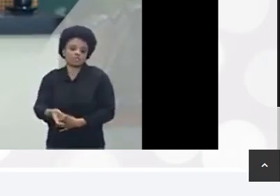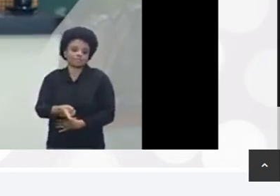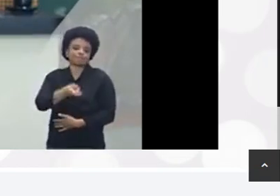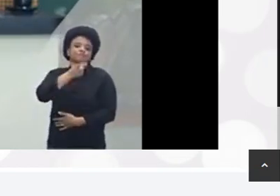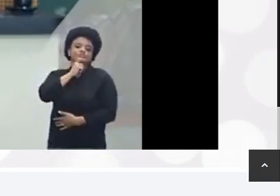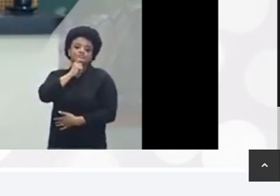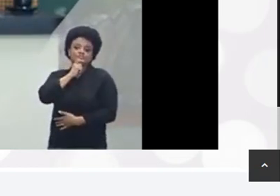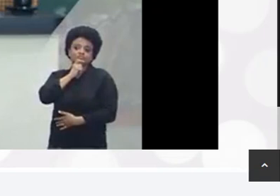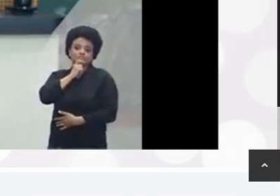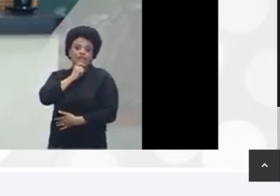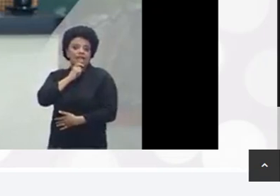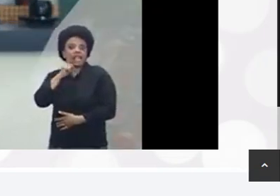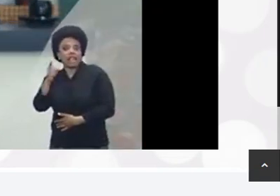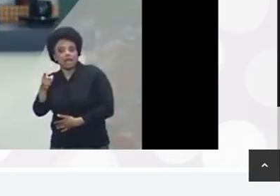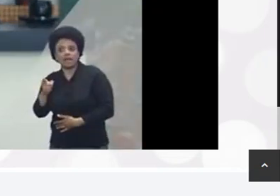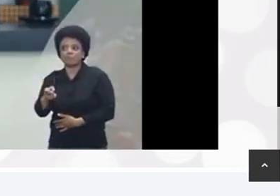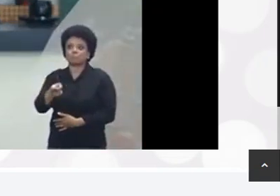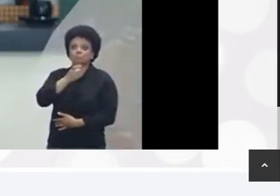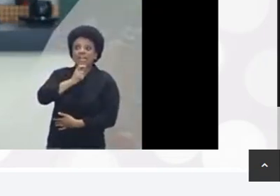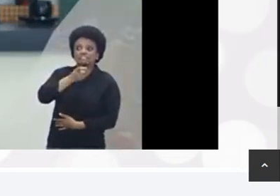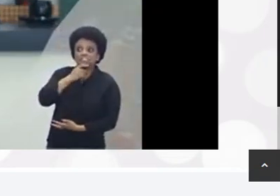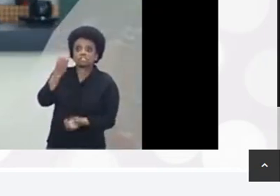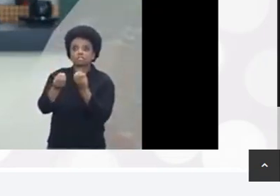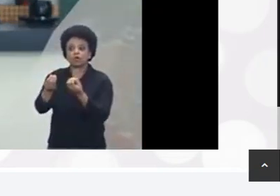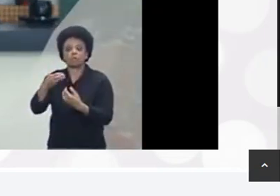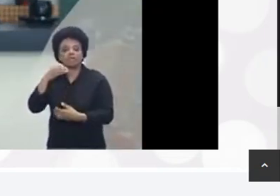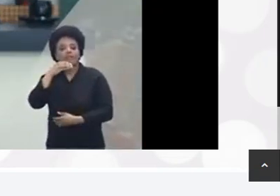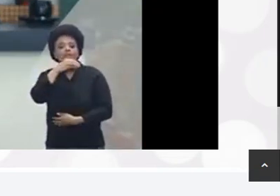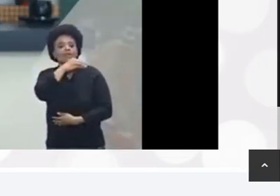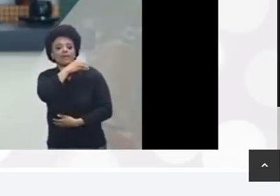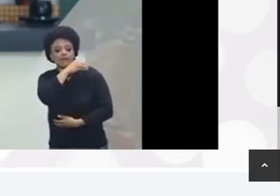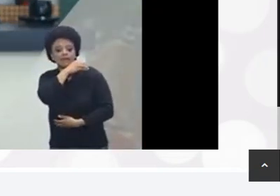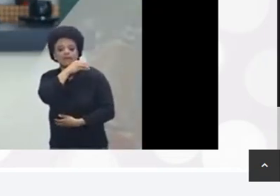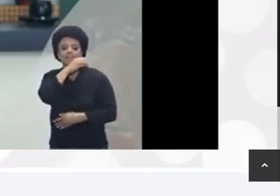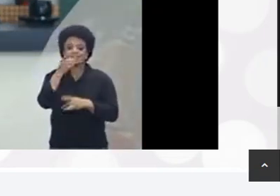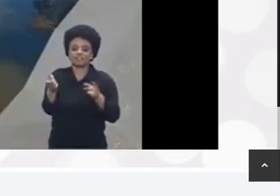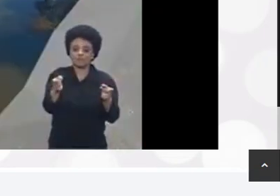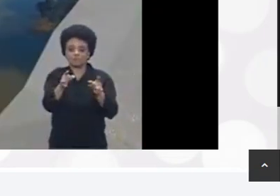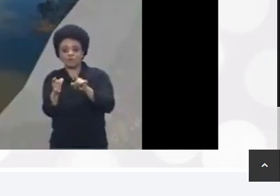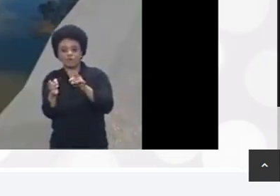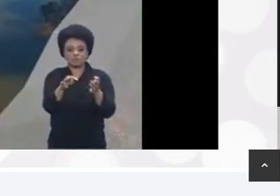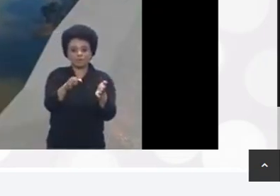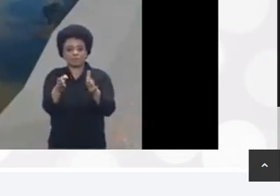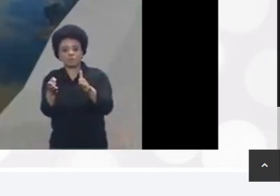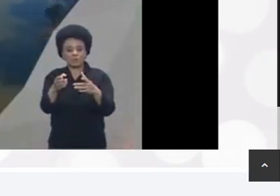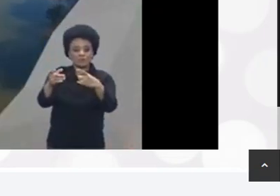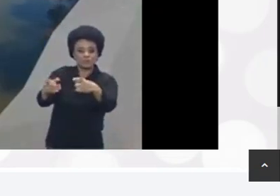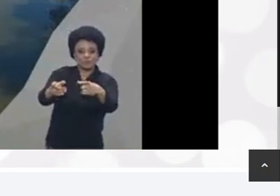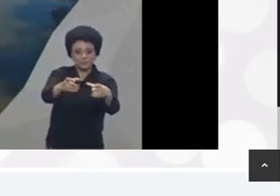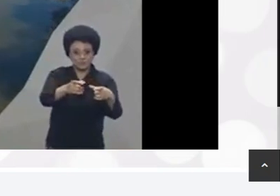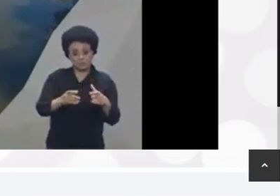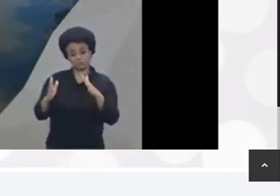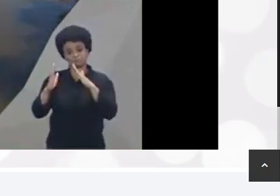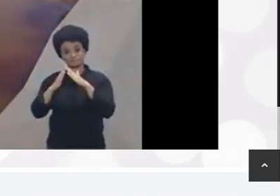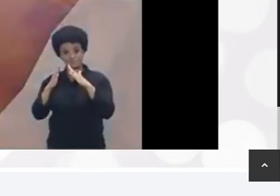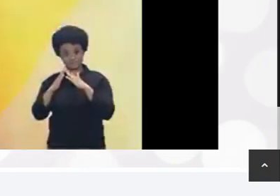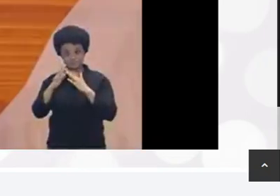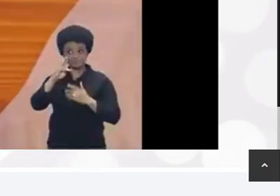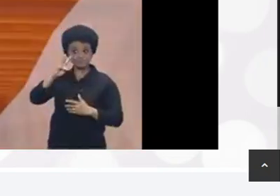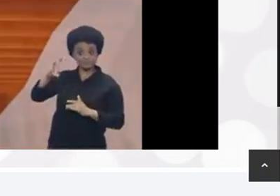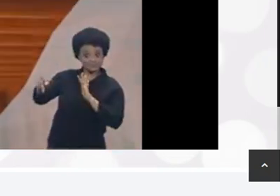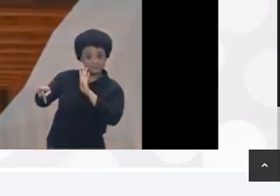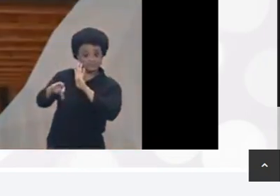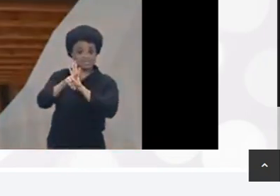soluções mais sustentáveis para esquentar, e assim a gente vai variando de um para o outro. Para contrapor as estações